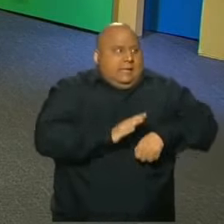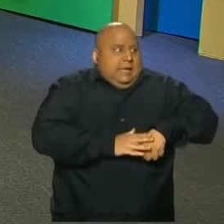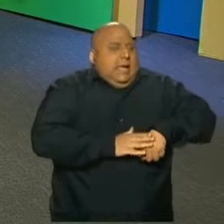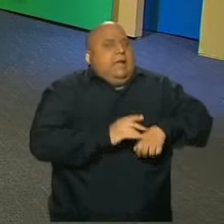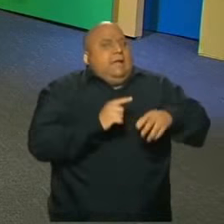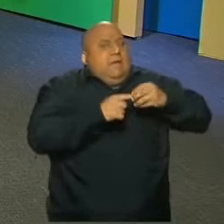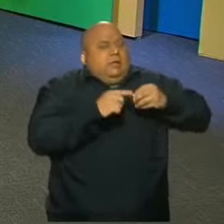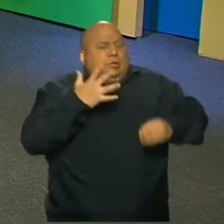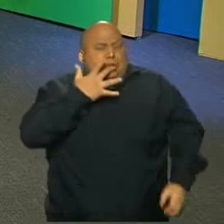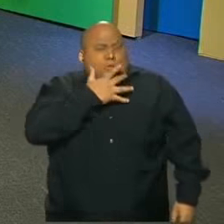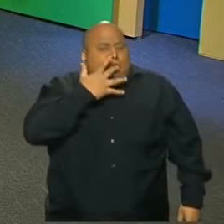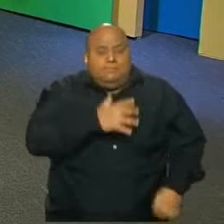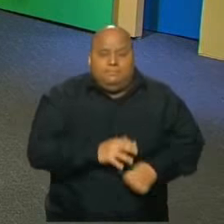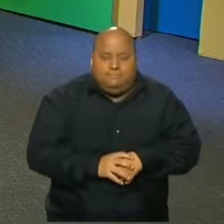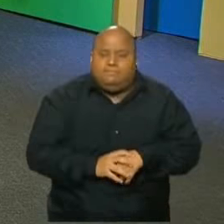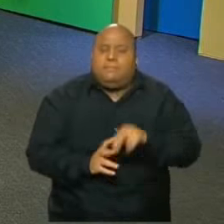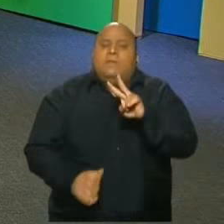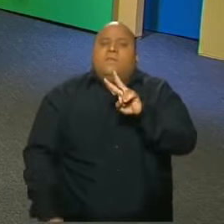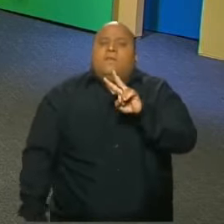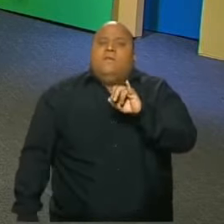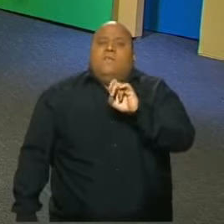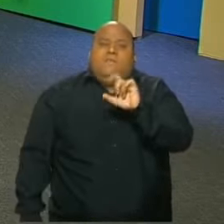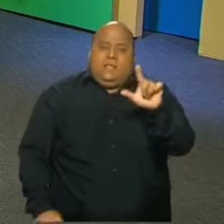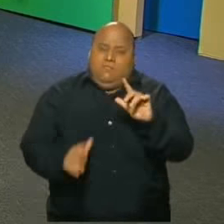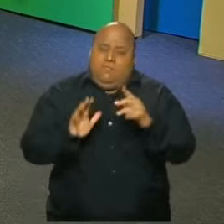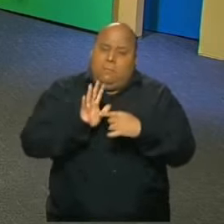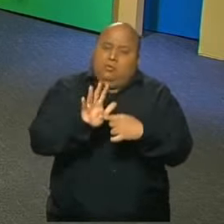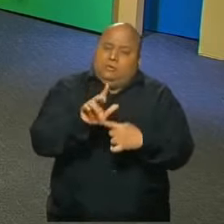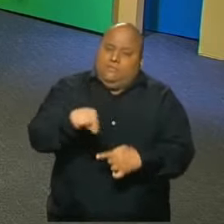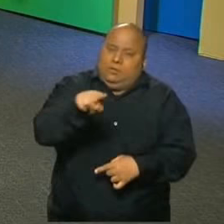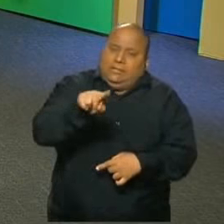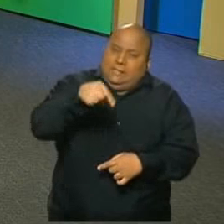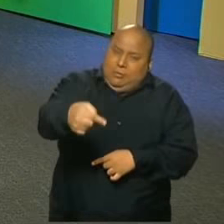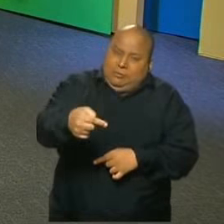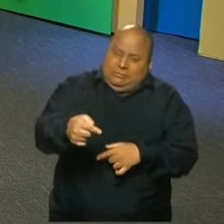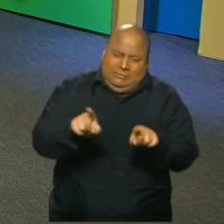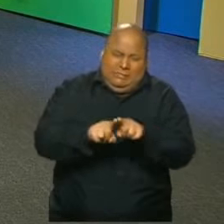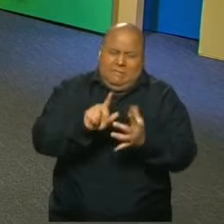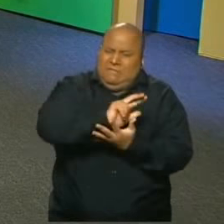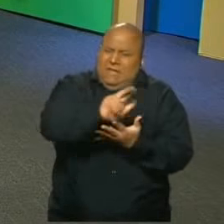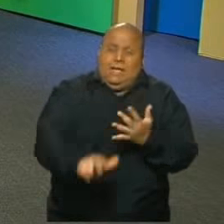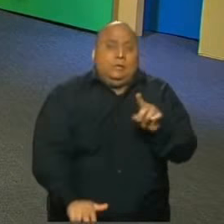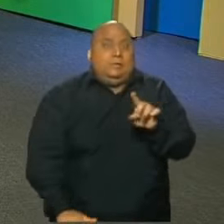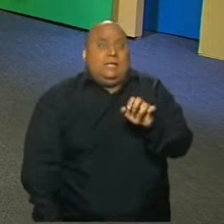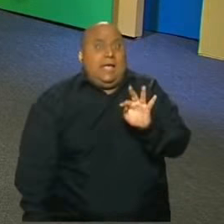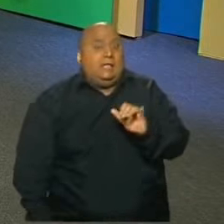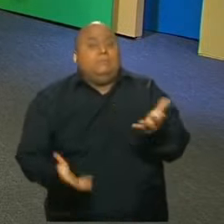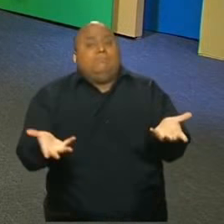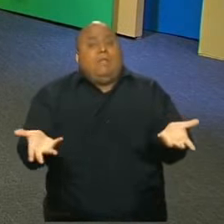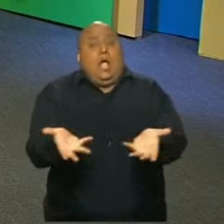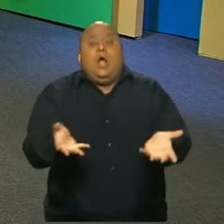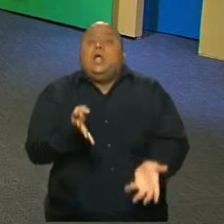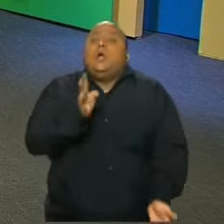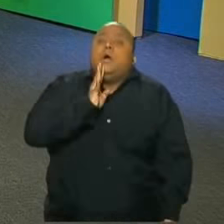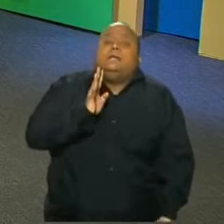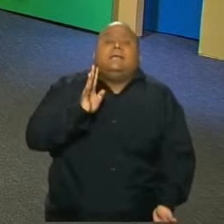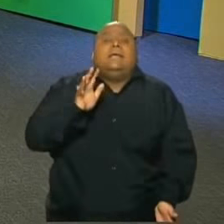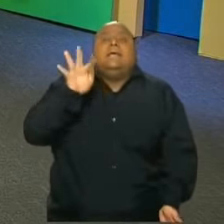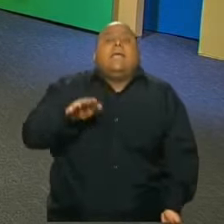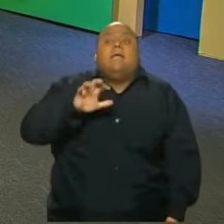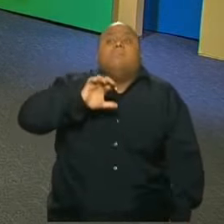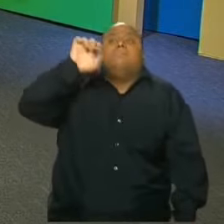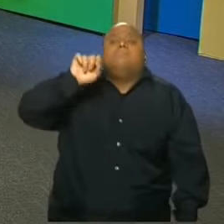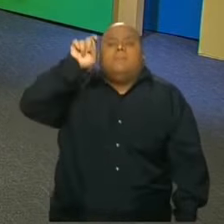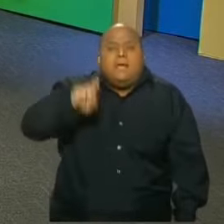boa, ele fazia. Já tem mais do Vidal aqui, nosso Festival de Música da Rádio MEC, com obras-primas do Zequete. Mas agora, vamos conhecer então os